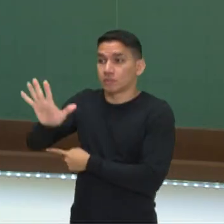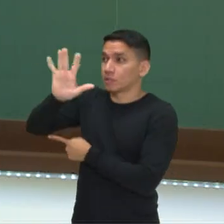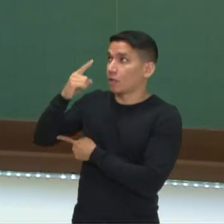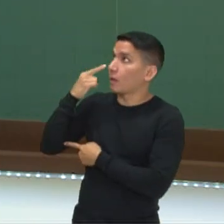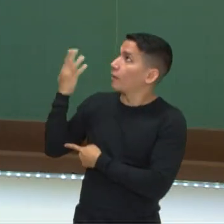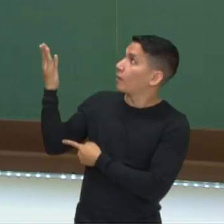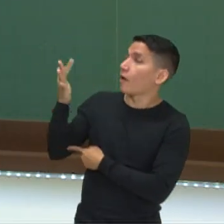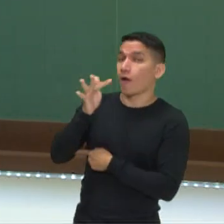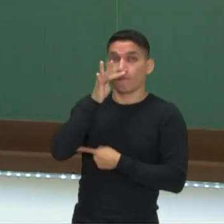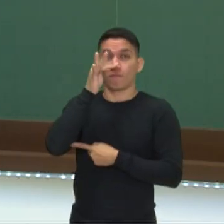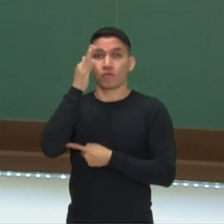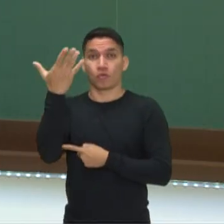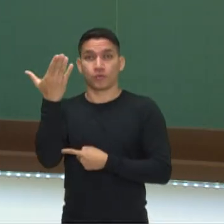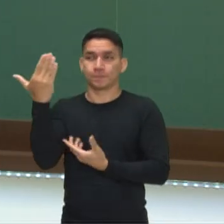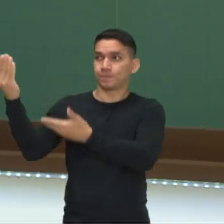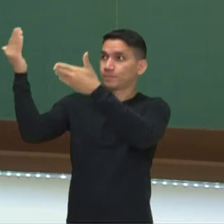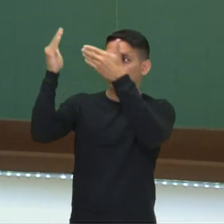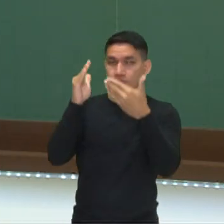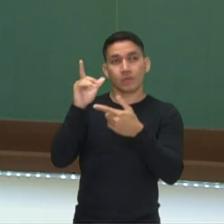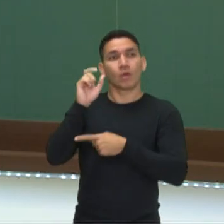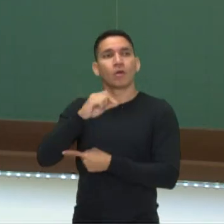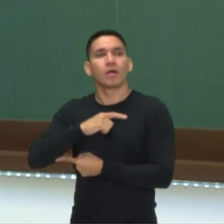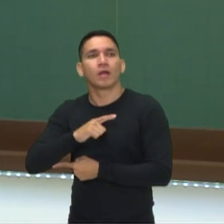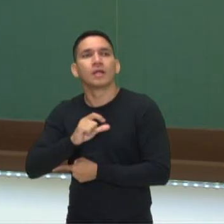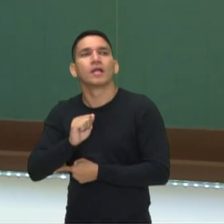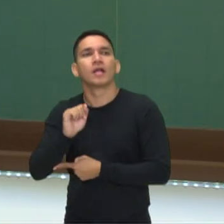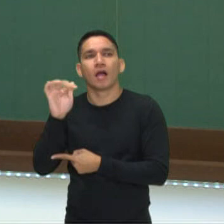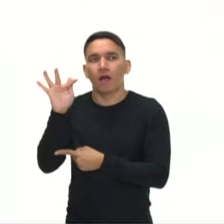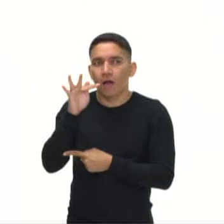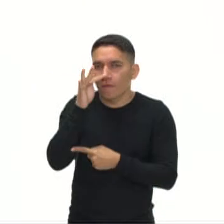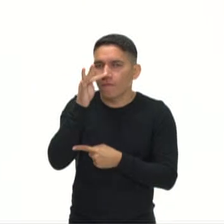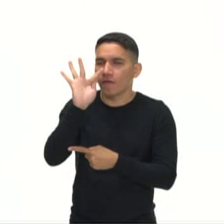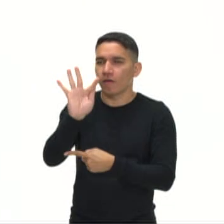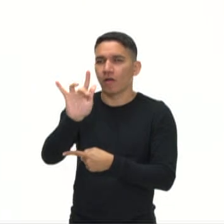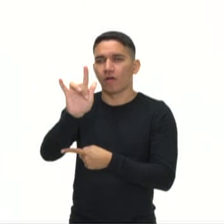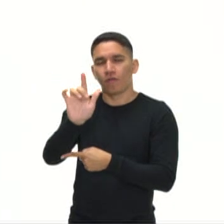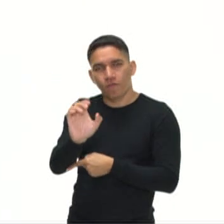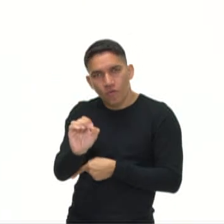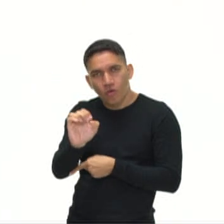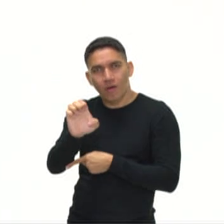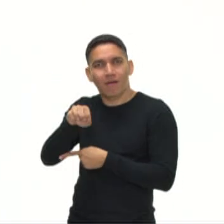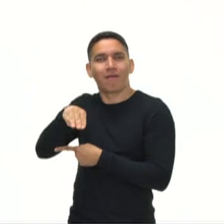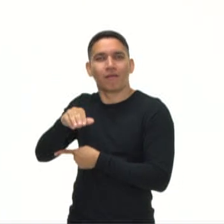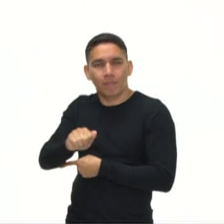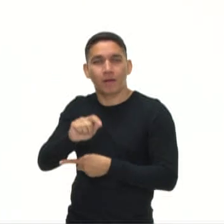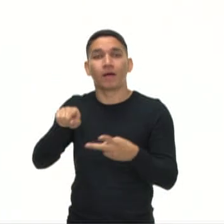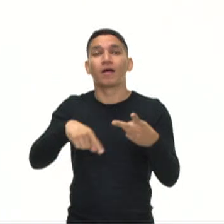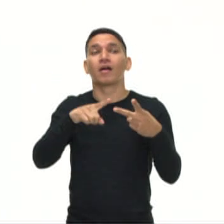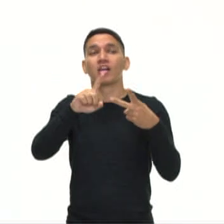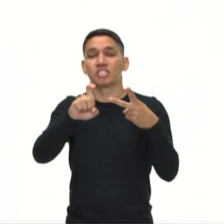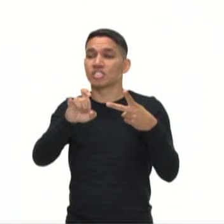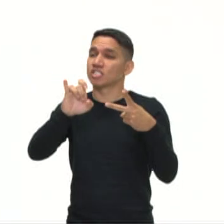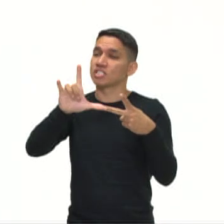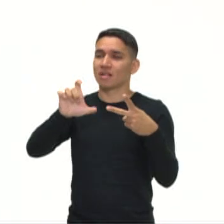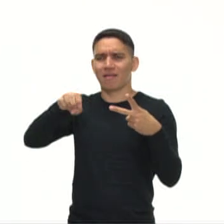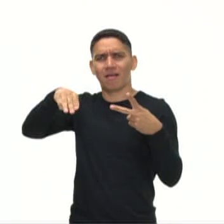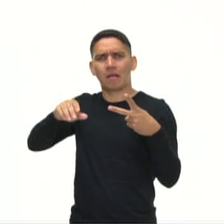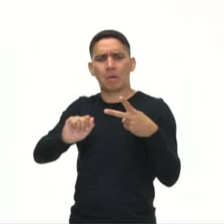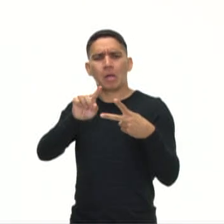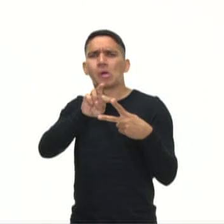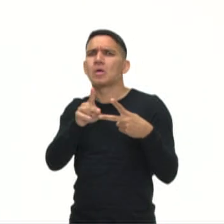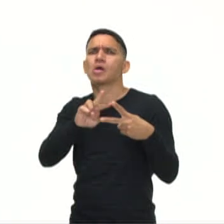uma flor. Na segunda imagem está mostrando o floema e o xilema. Qual é a função desses